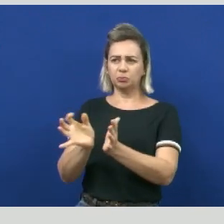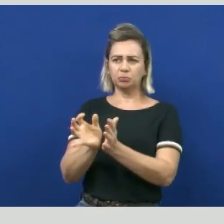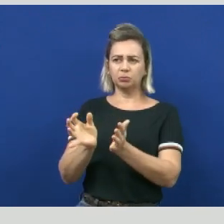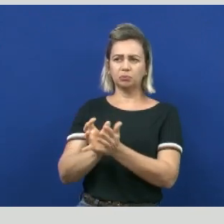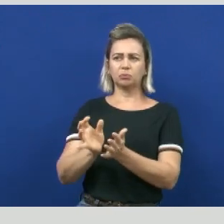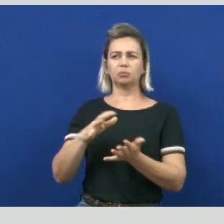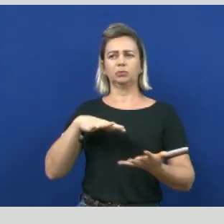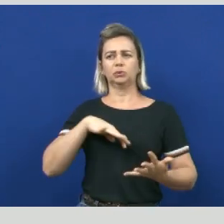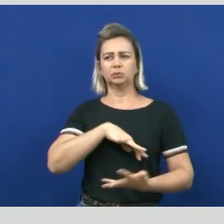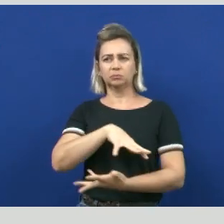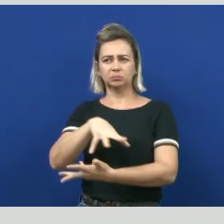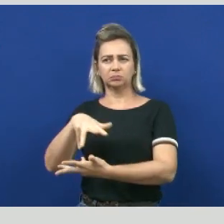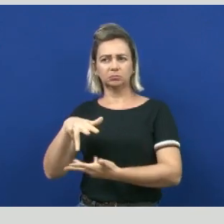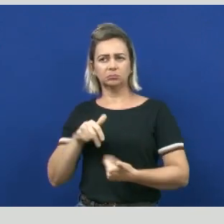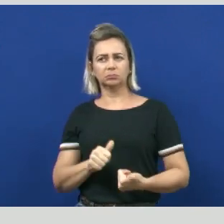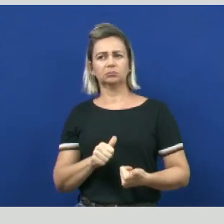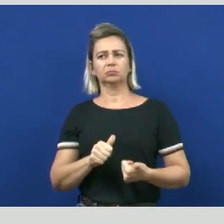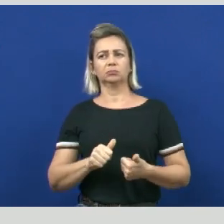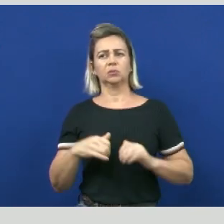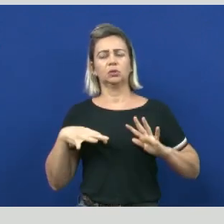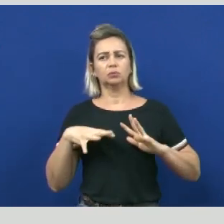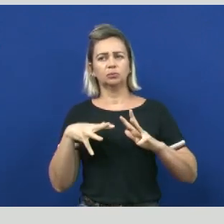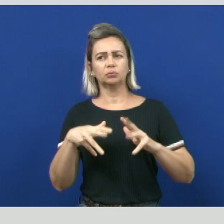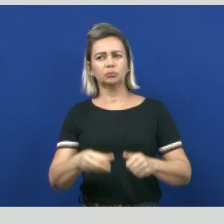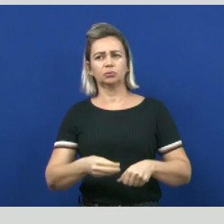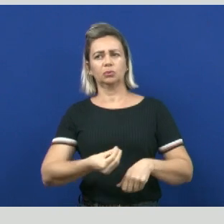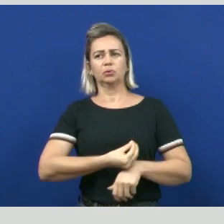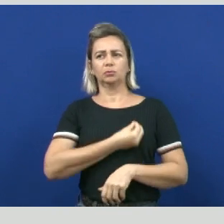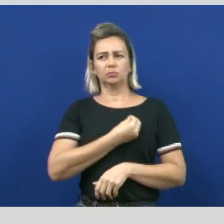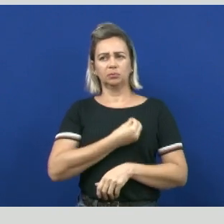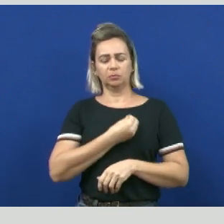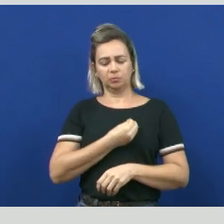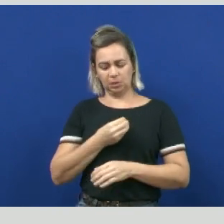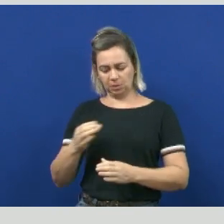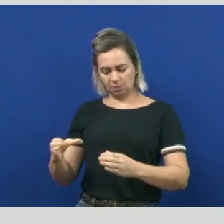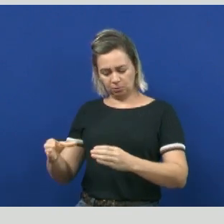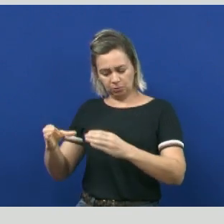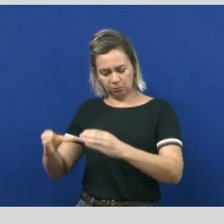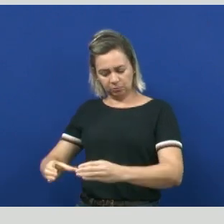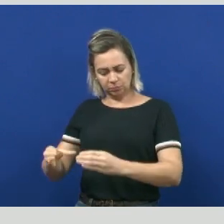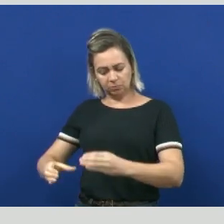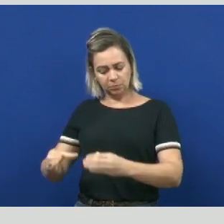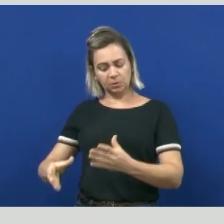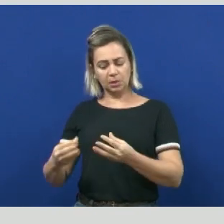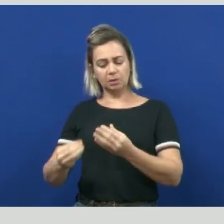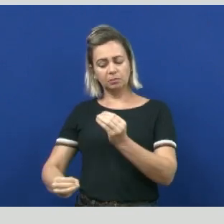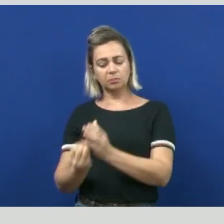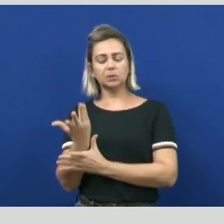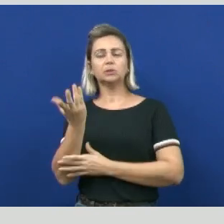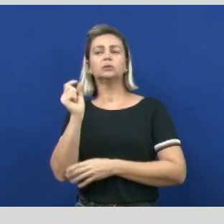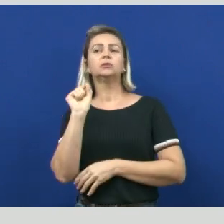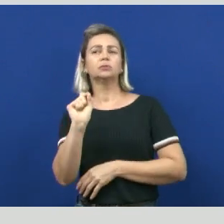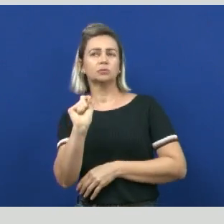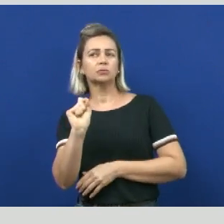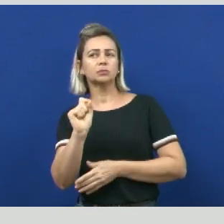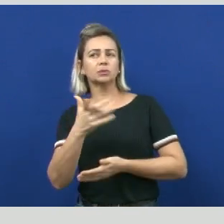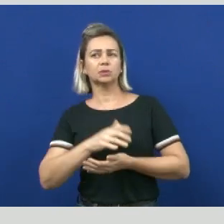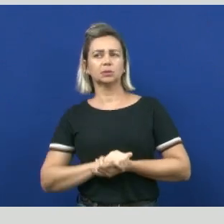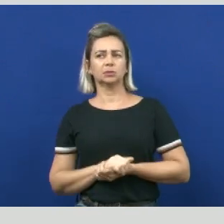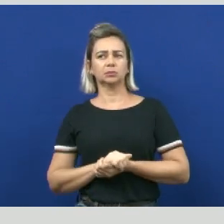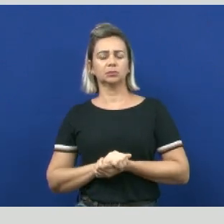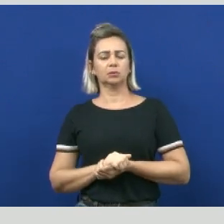população. E uma população, vivendo ali em determinada região, né, representa